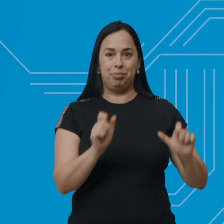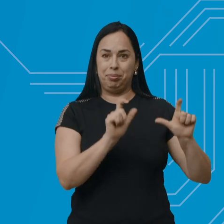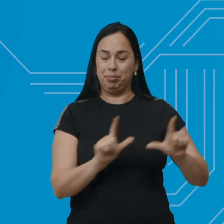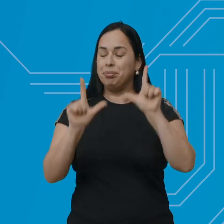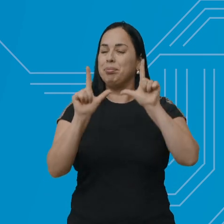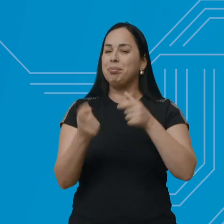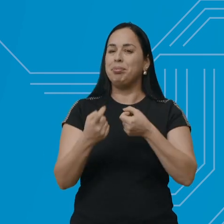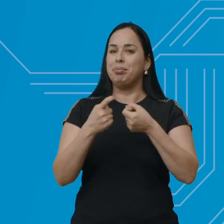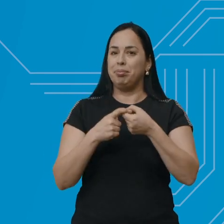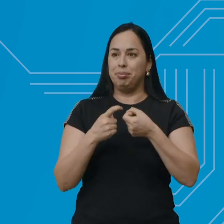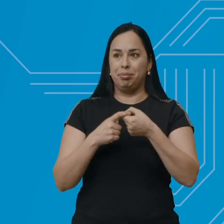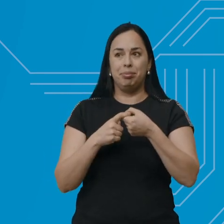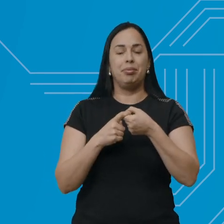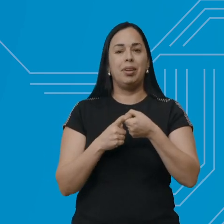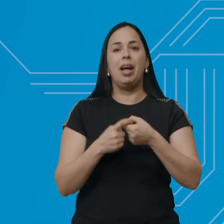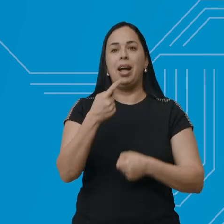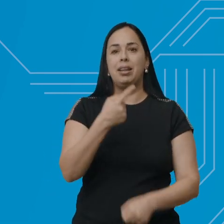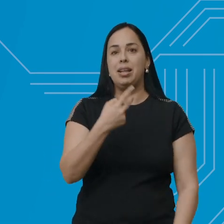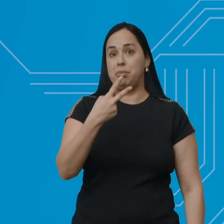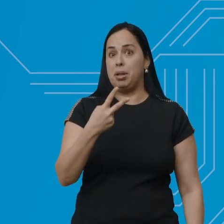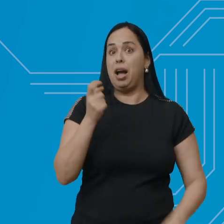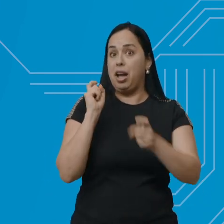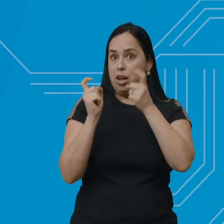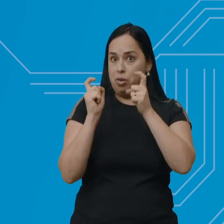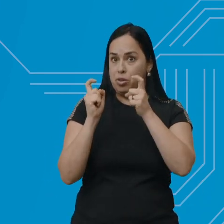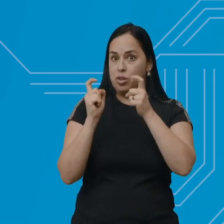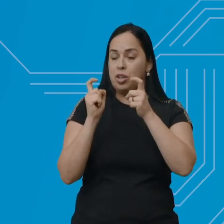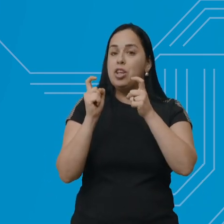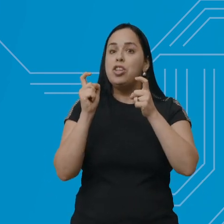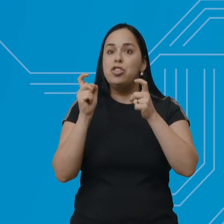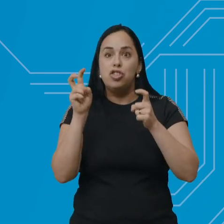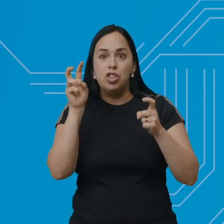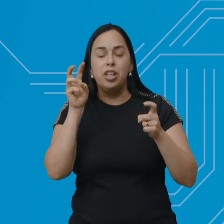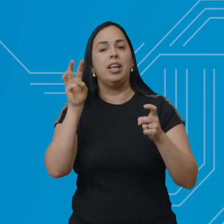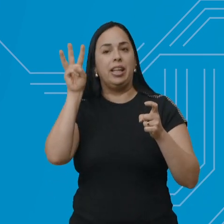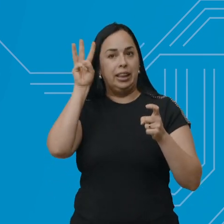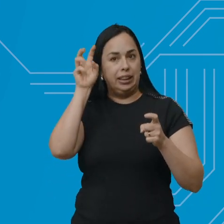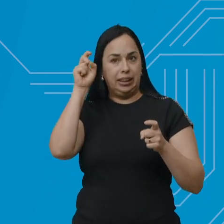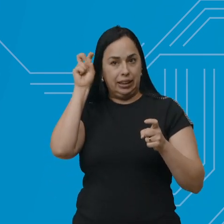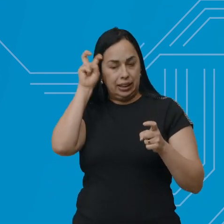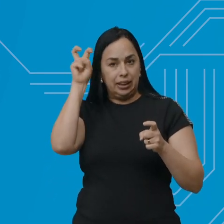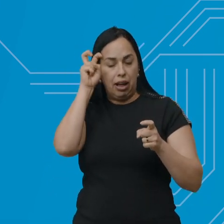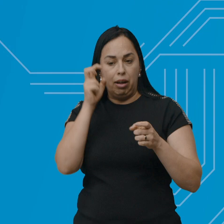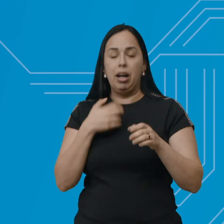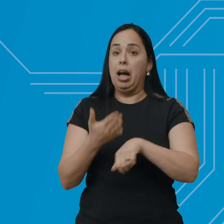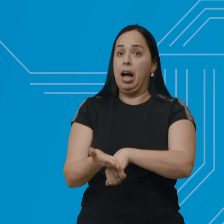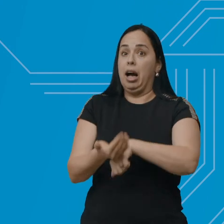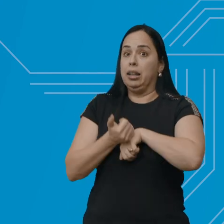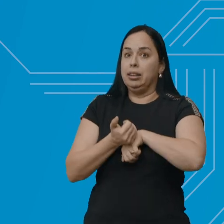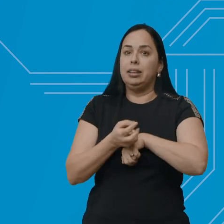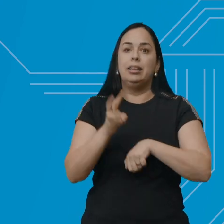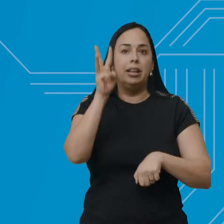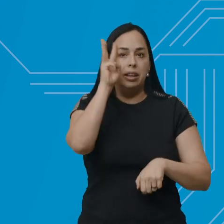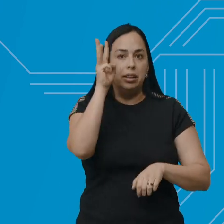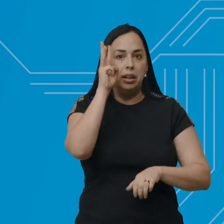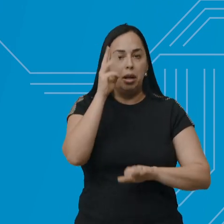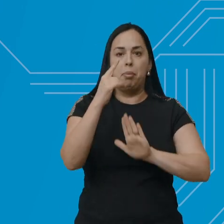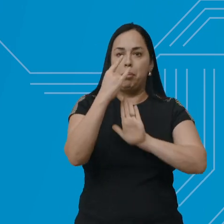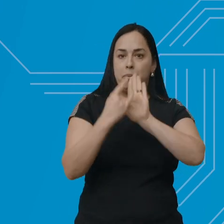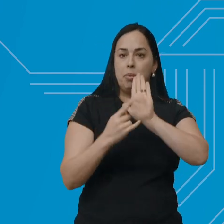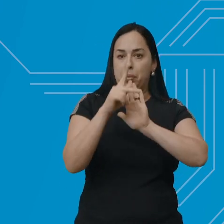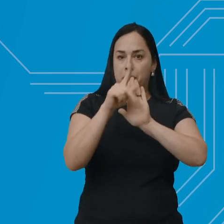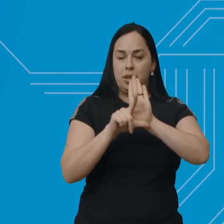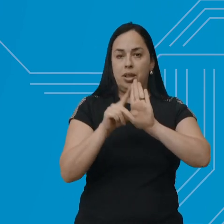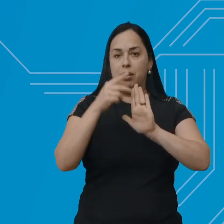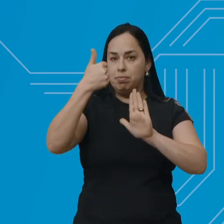Estamos de volta e a 12ª sessão do ano, que seria na quinta-feira, foi realizada na última terça-feira. Os